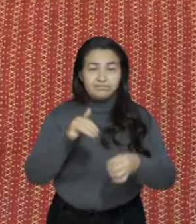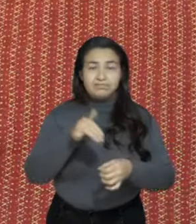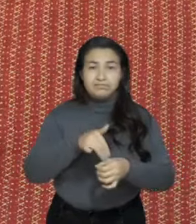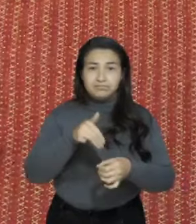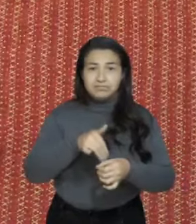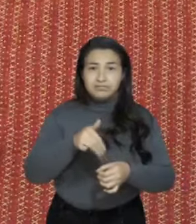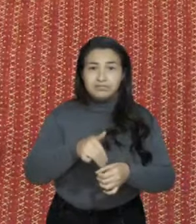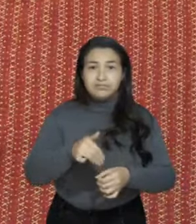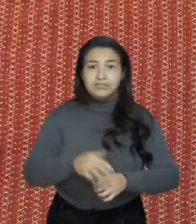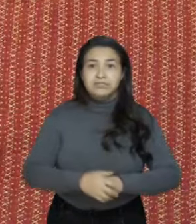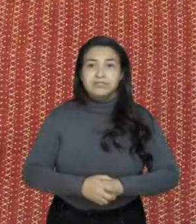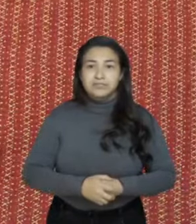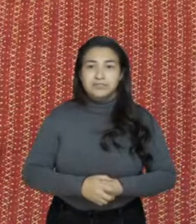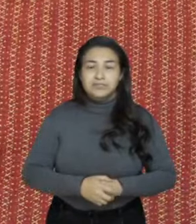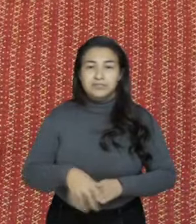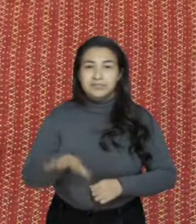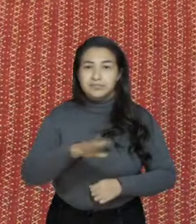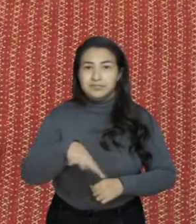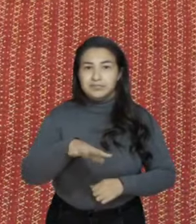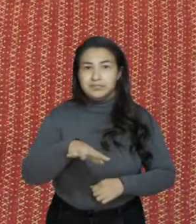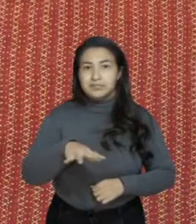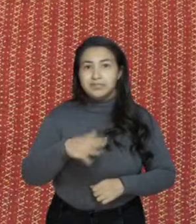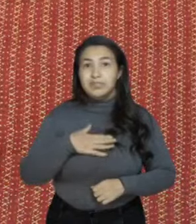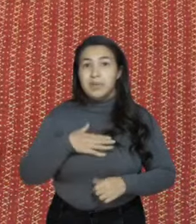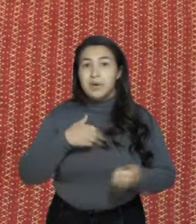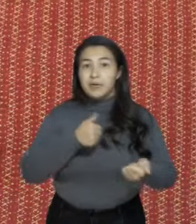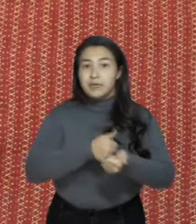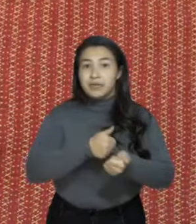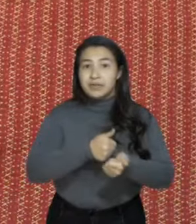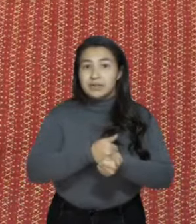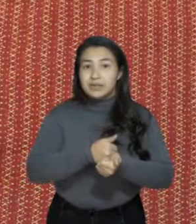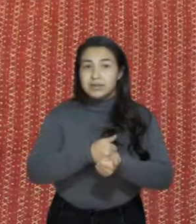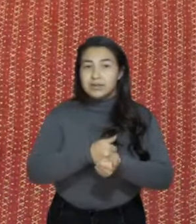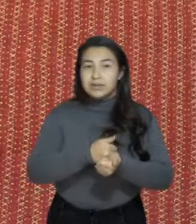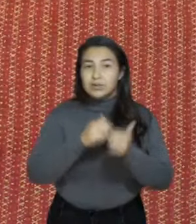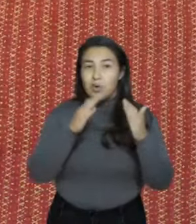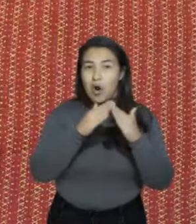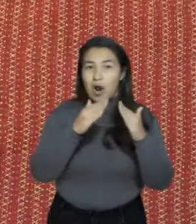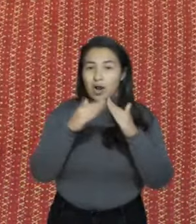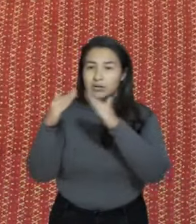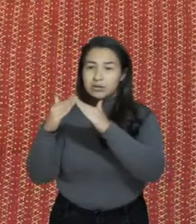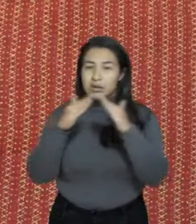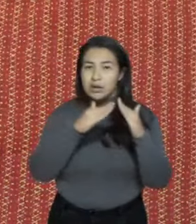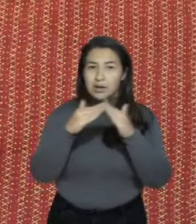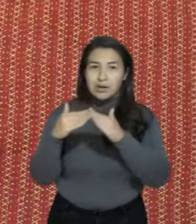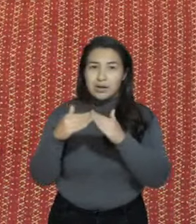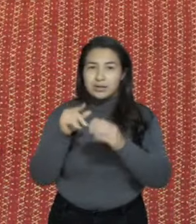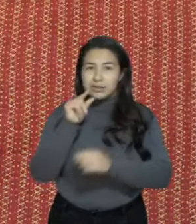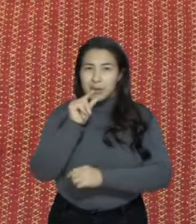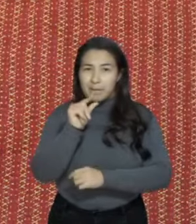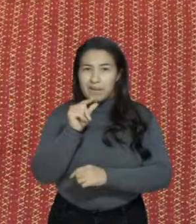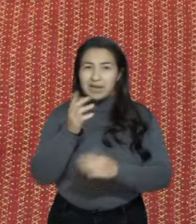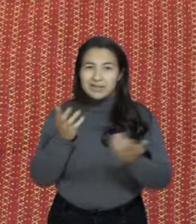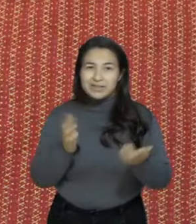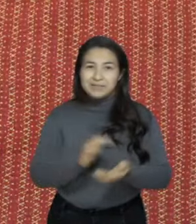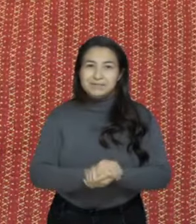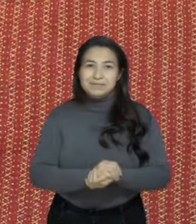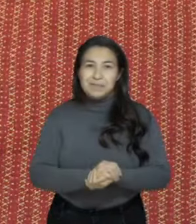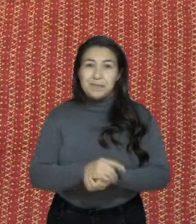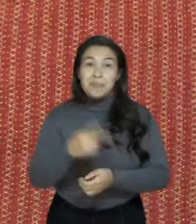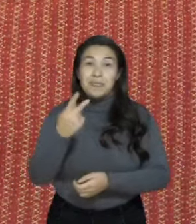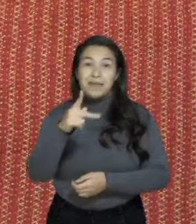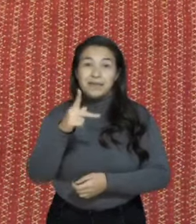Arroio Silva da nossa praia meu vizinho moramos do lado casa com casa lá na Rui Silva sogra